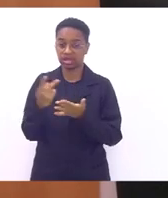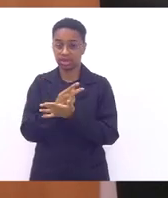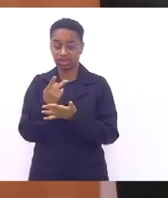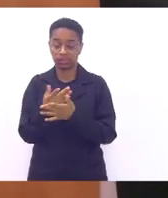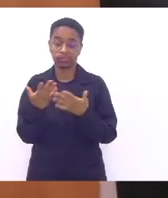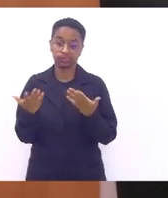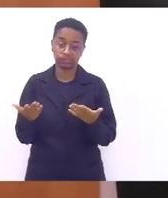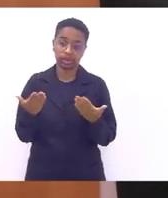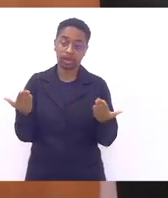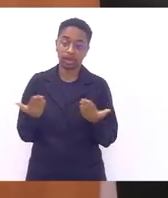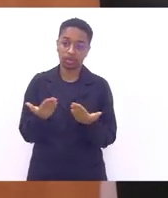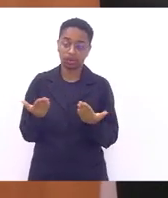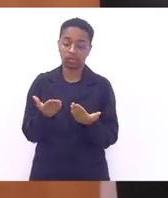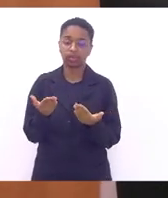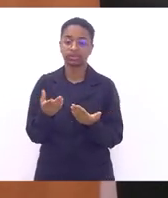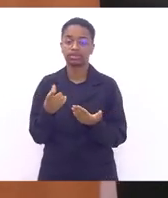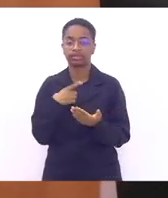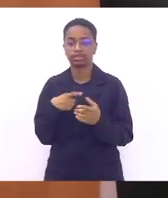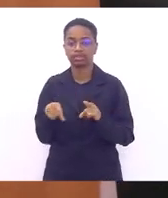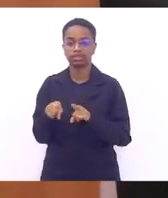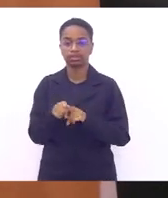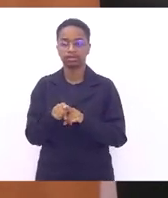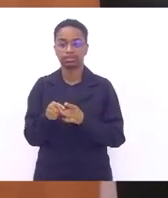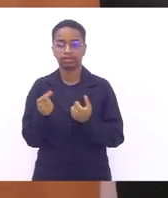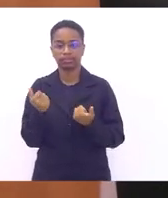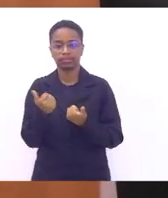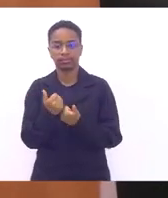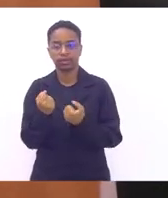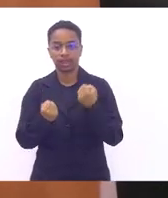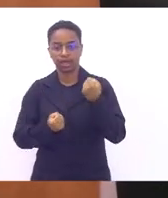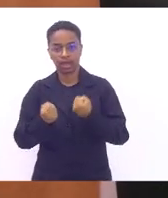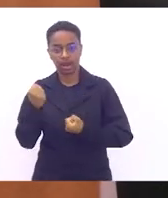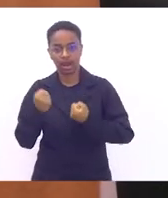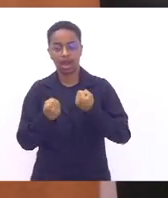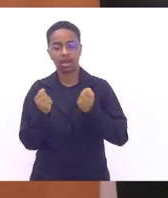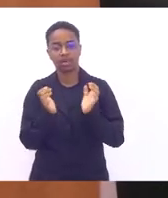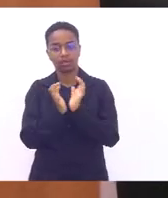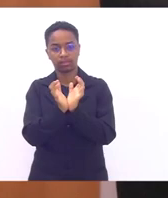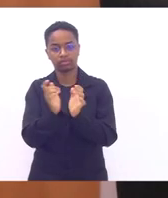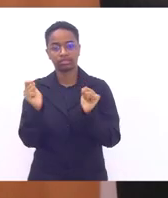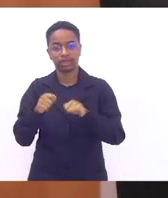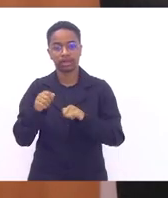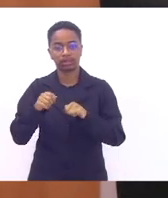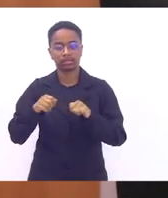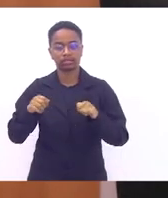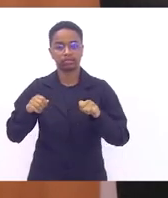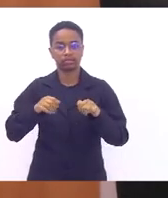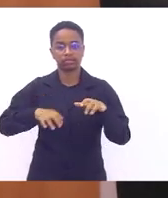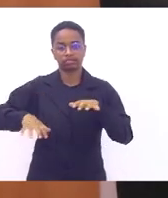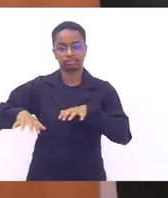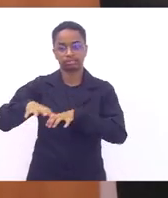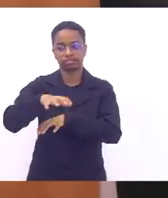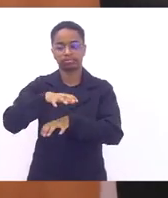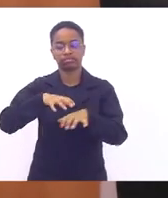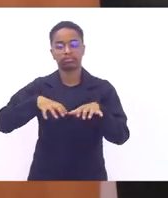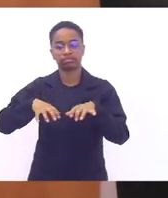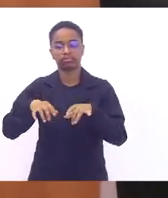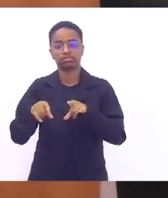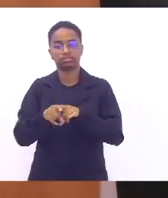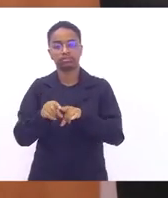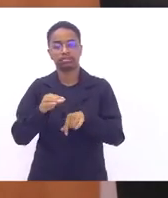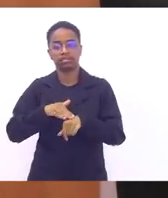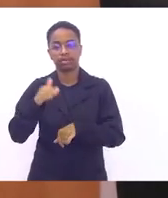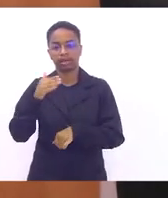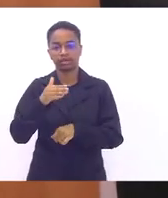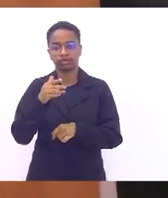gente está com também o aporte dos carros para a gente, para a equipe, transitar mais pelo Estado, e mais gente na equipe, a gente